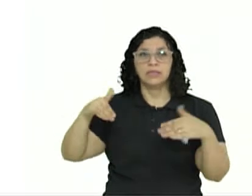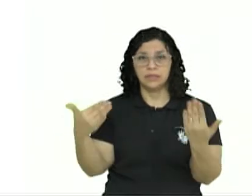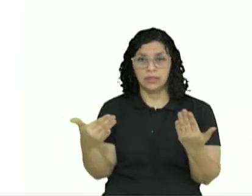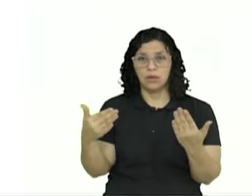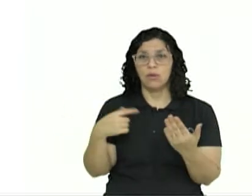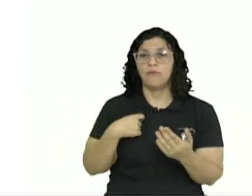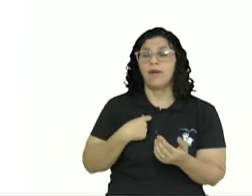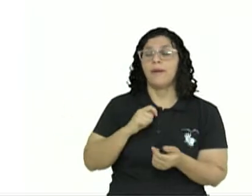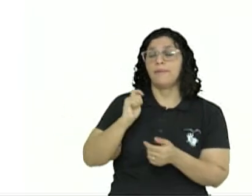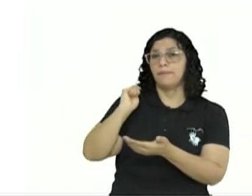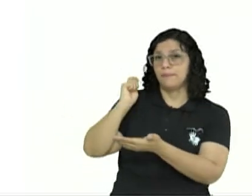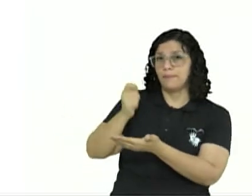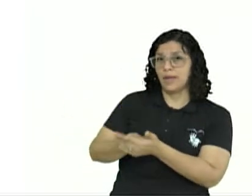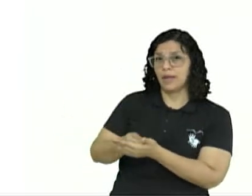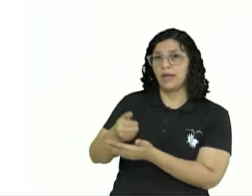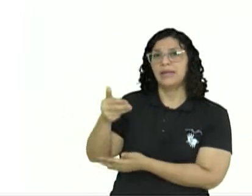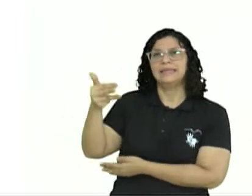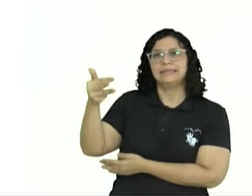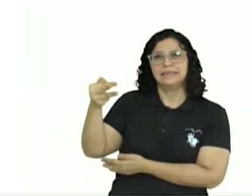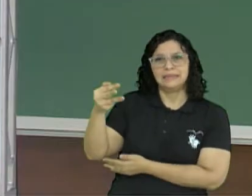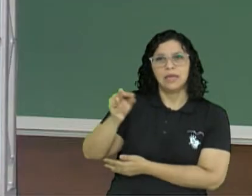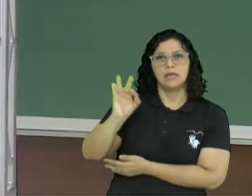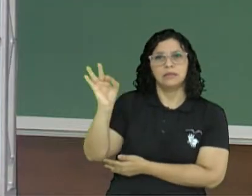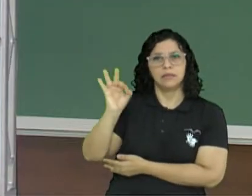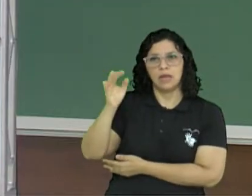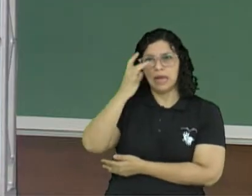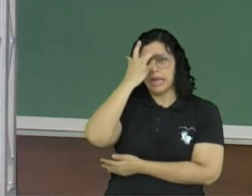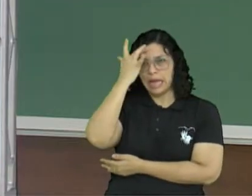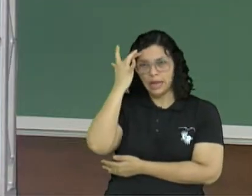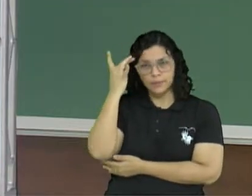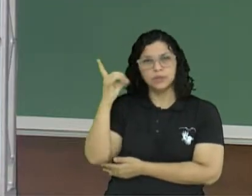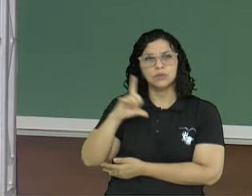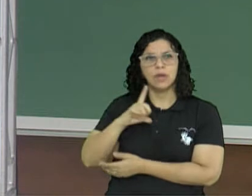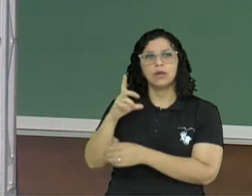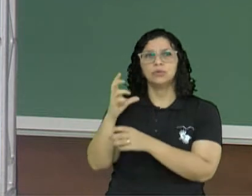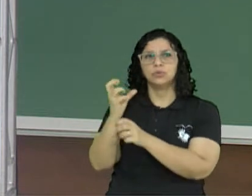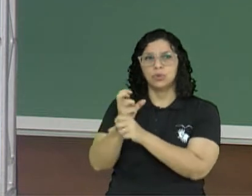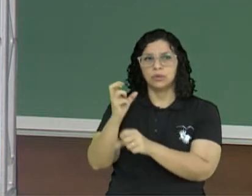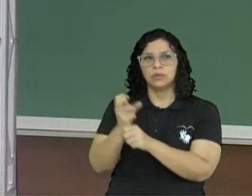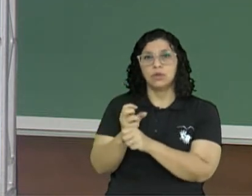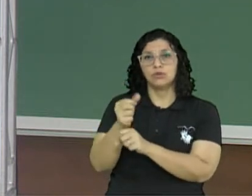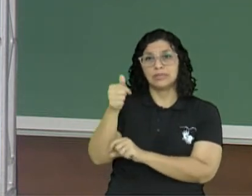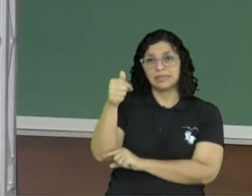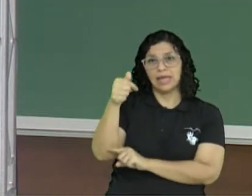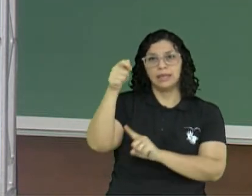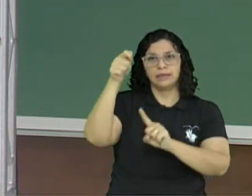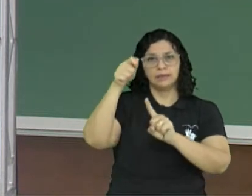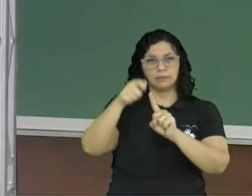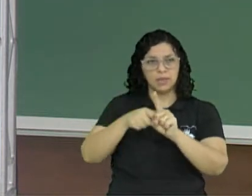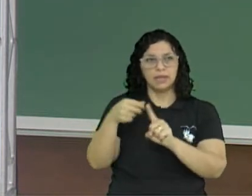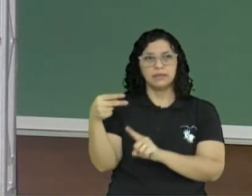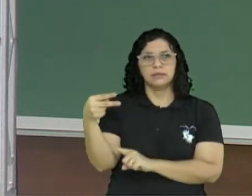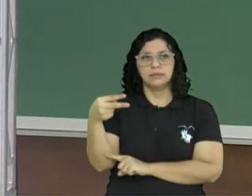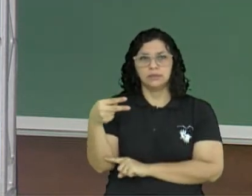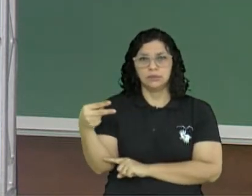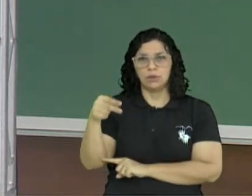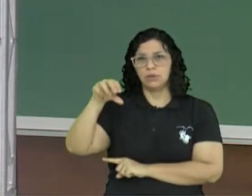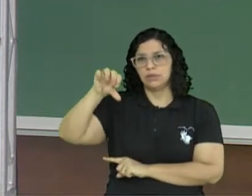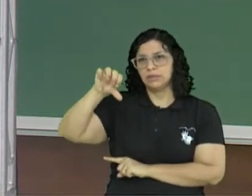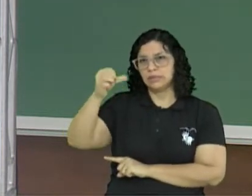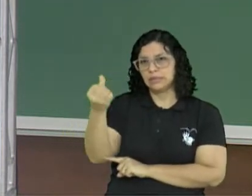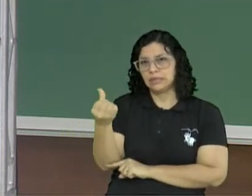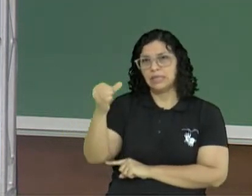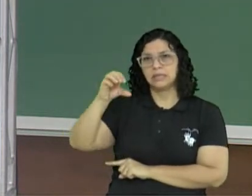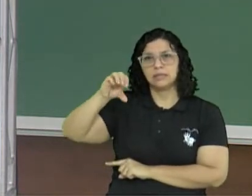Então, o 13º salário daquela pessoa do nosso problema vai ser o quê? Trabalhou 7 meses, ele vai receber